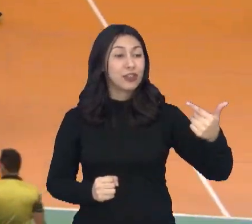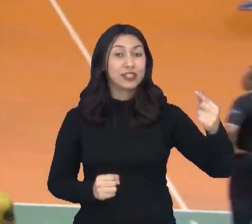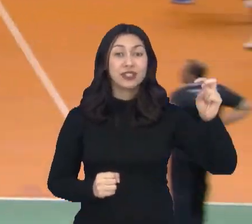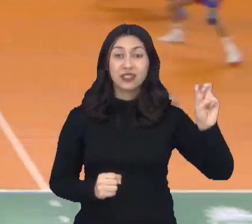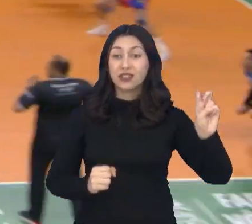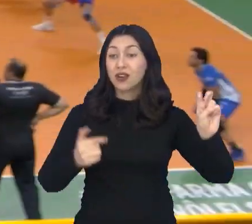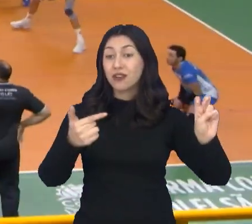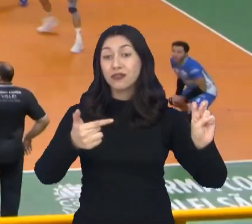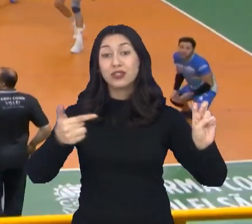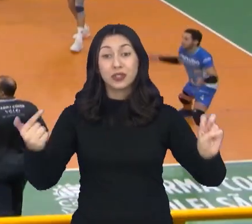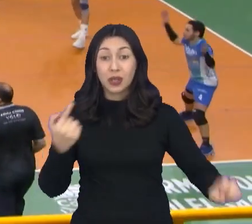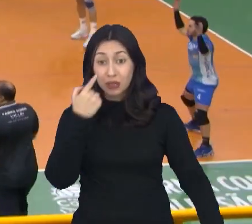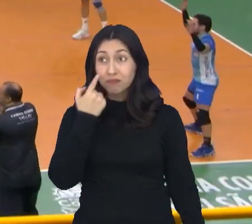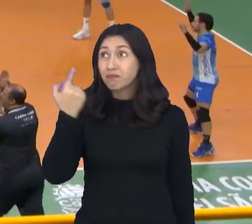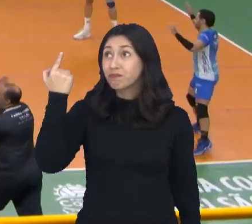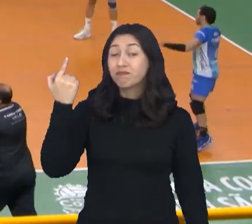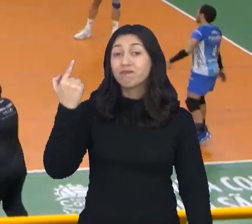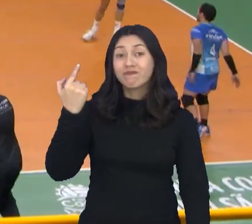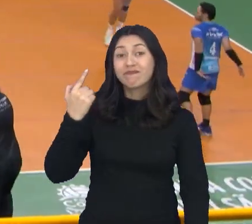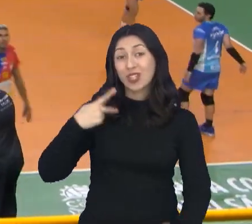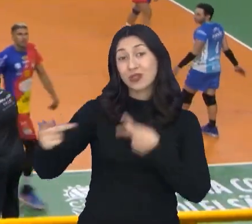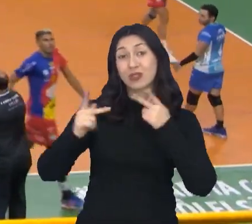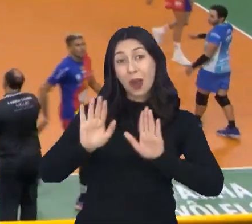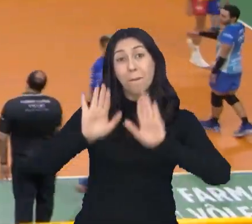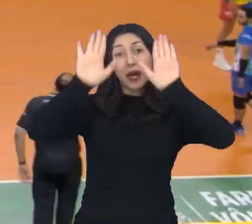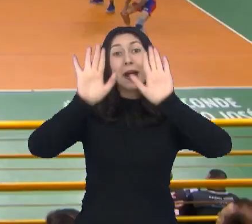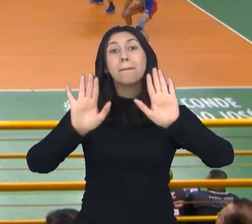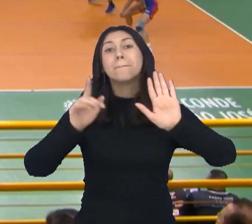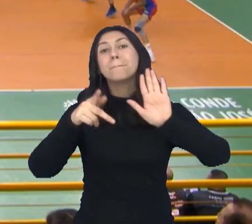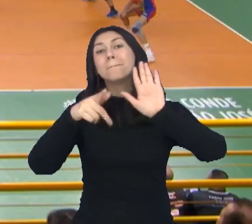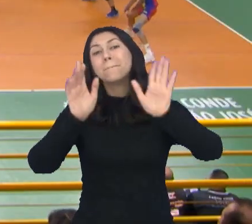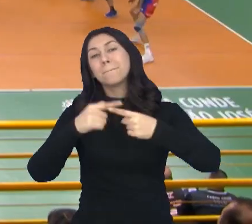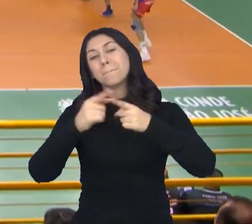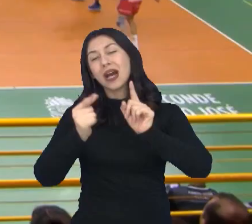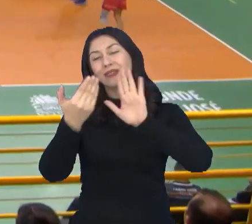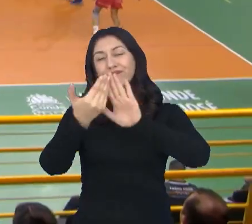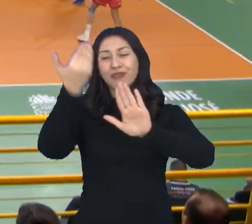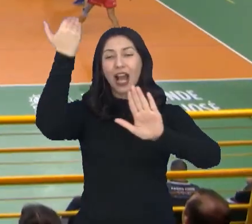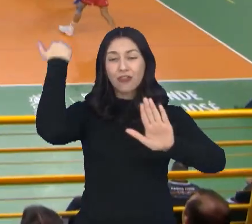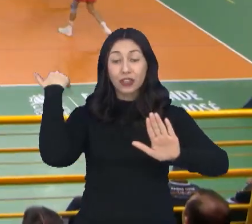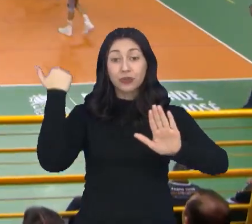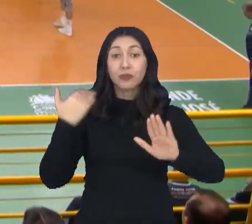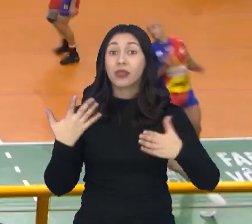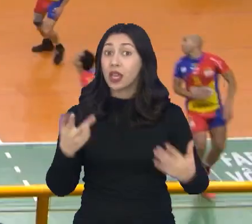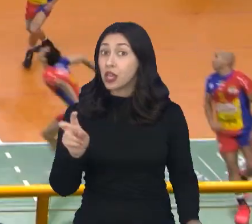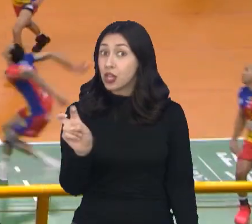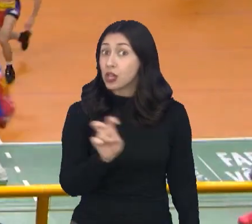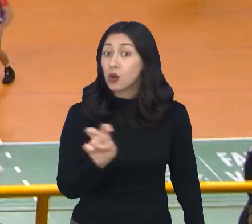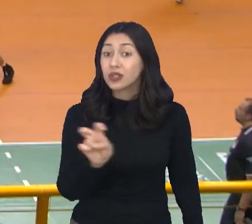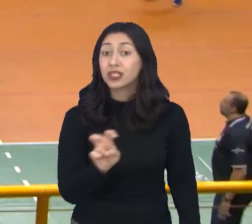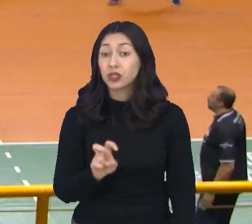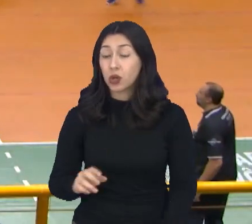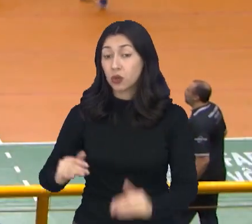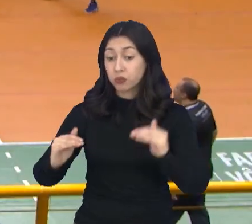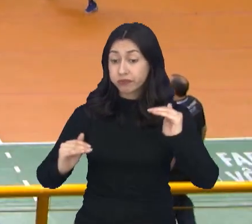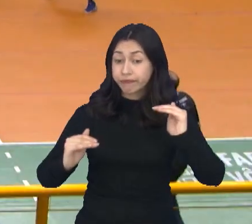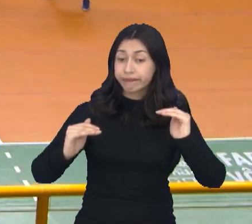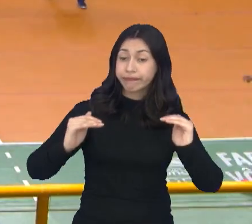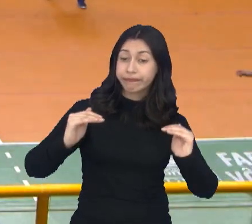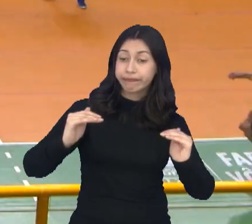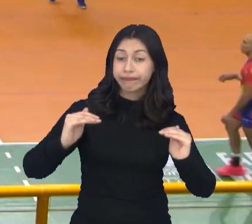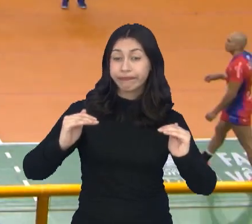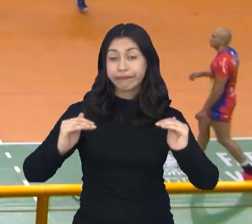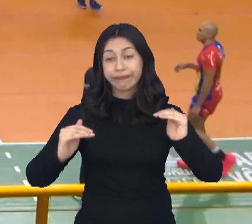25-22, nesse bloqueio joseense que foi para fora. No quinto e decisivo set, as duas equipes começaram